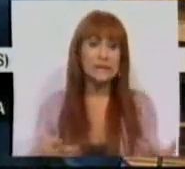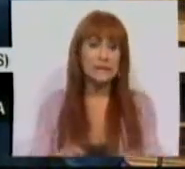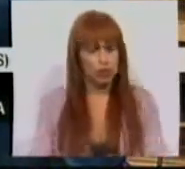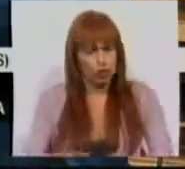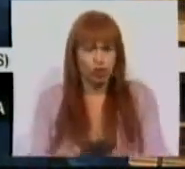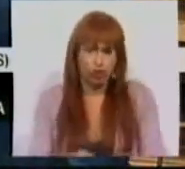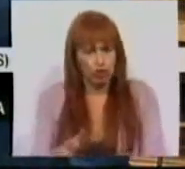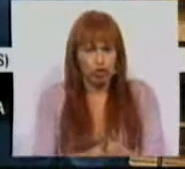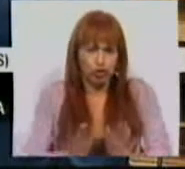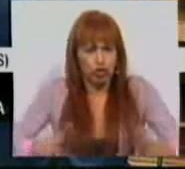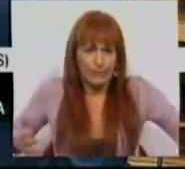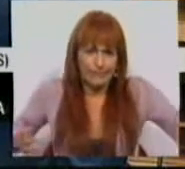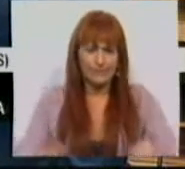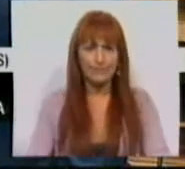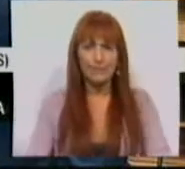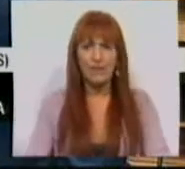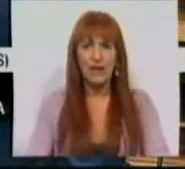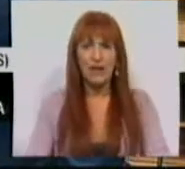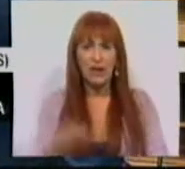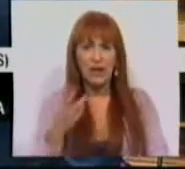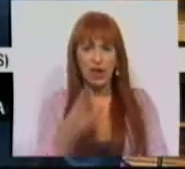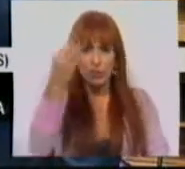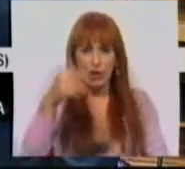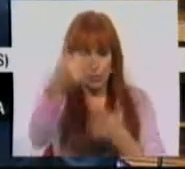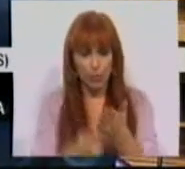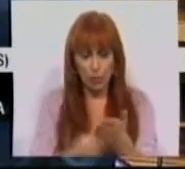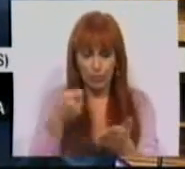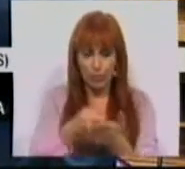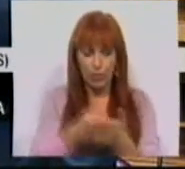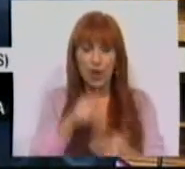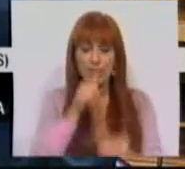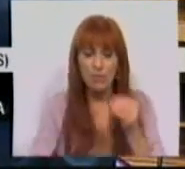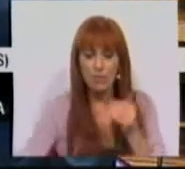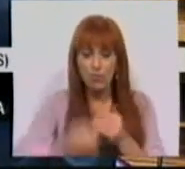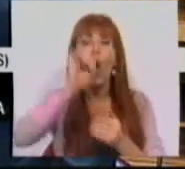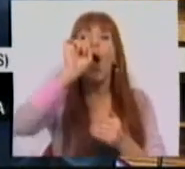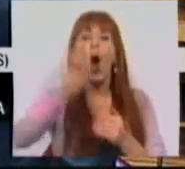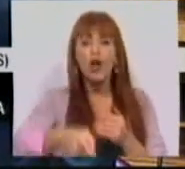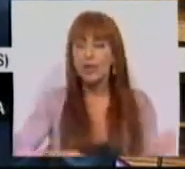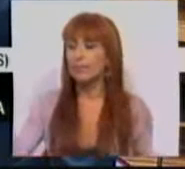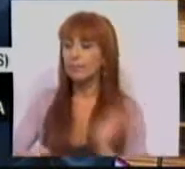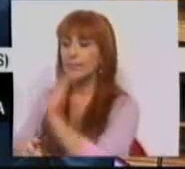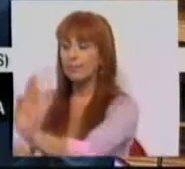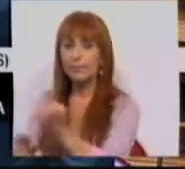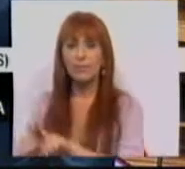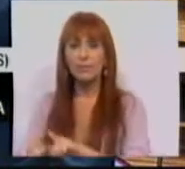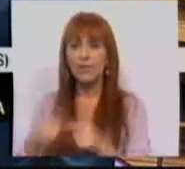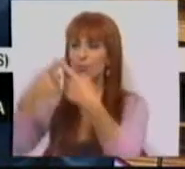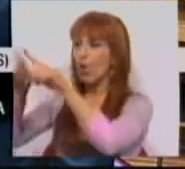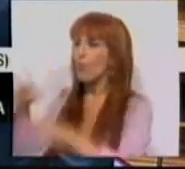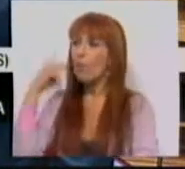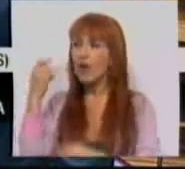já é uma realidade, 3% da faturação dessa barragem serão para a